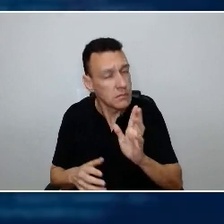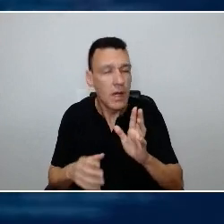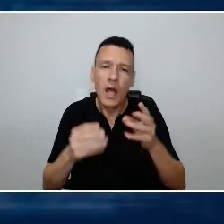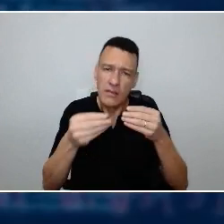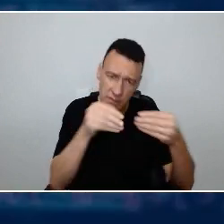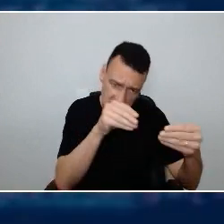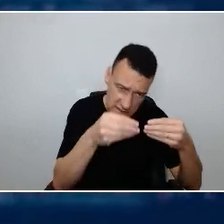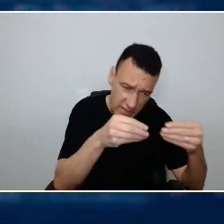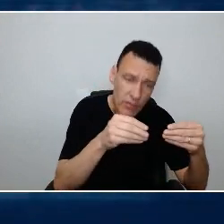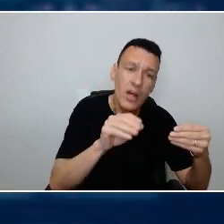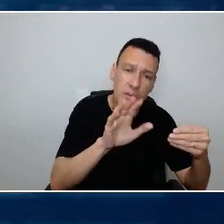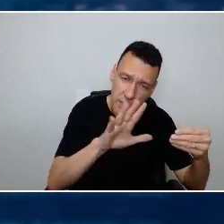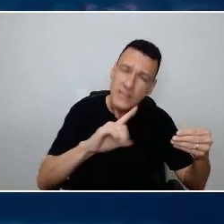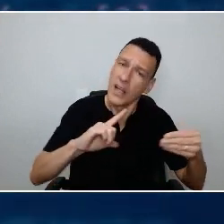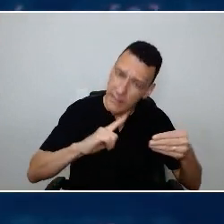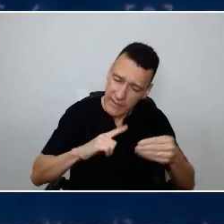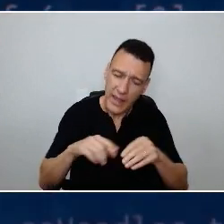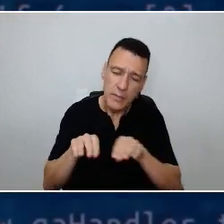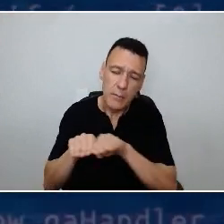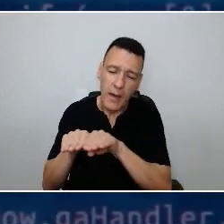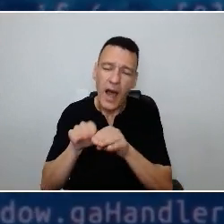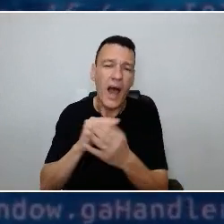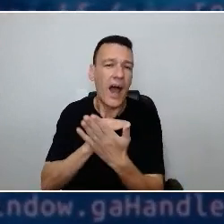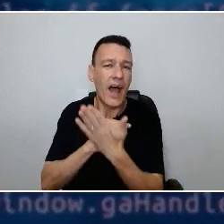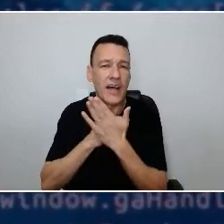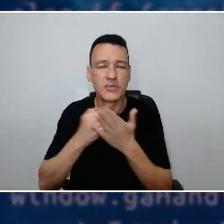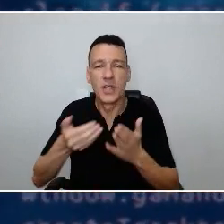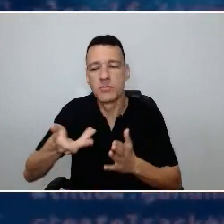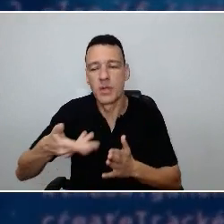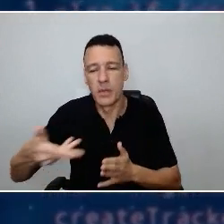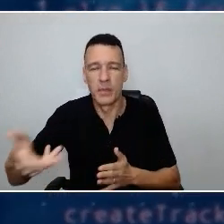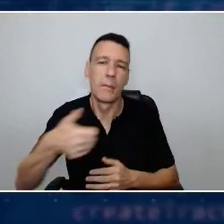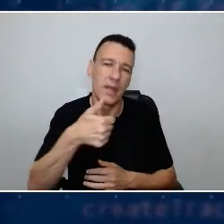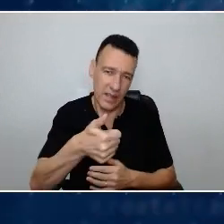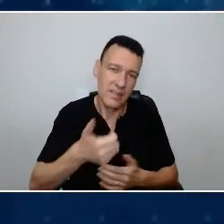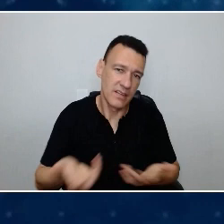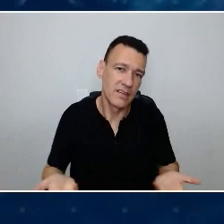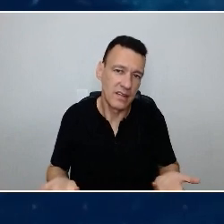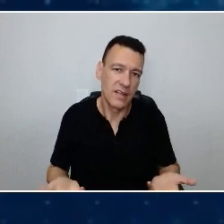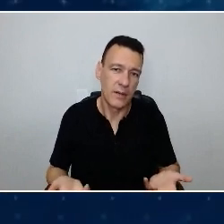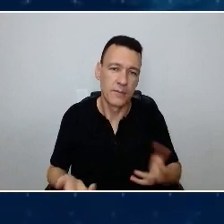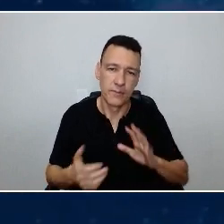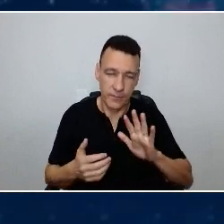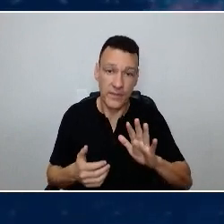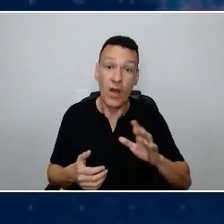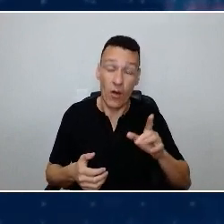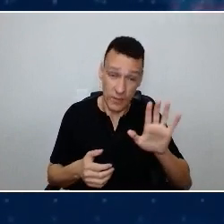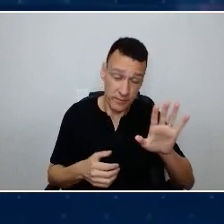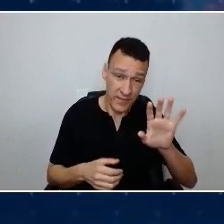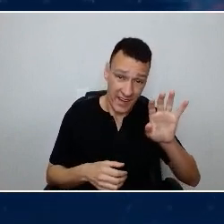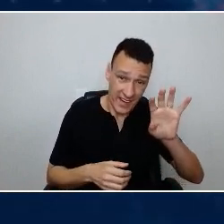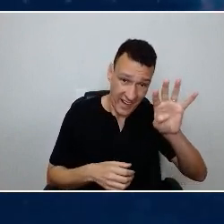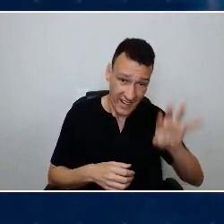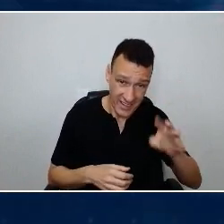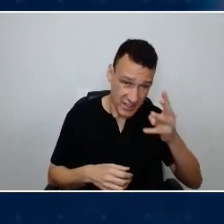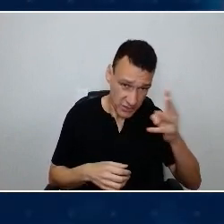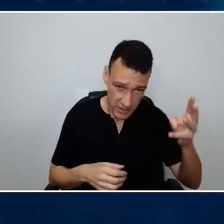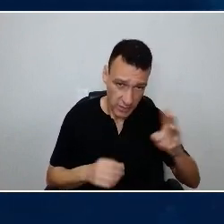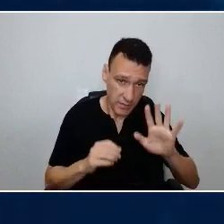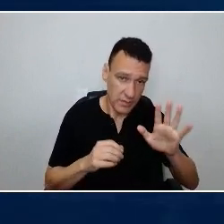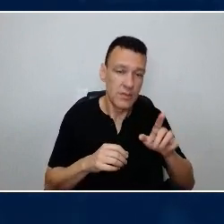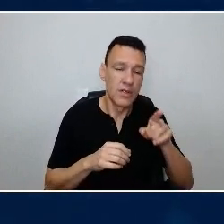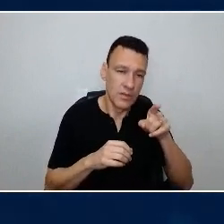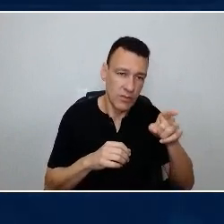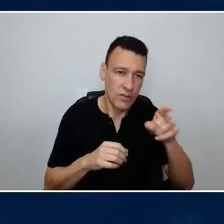máximo de performance no relacional você primeiro faz uma modelagem de dados usando aquelas